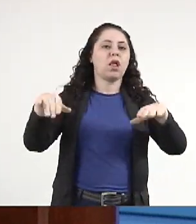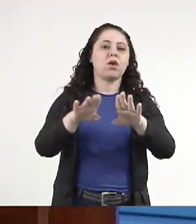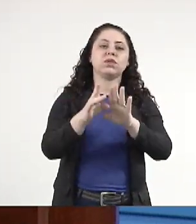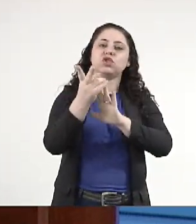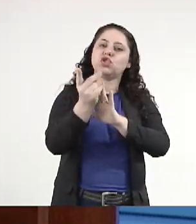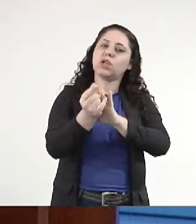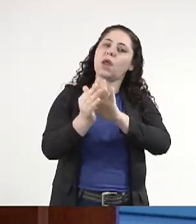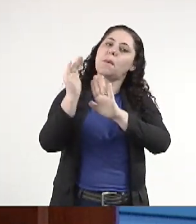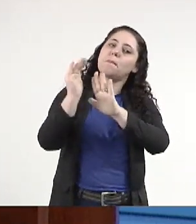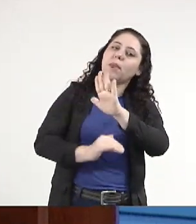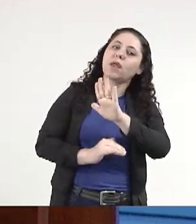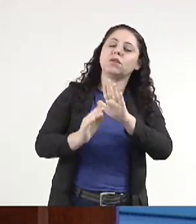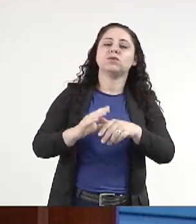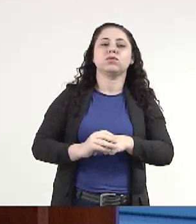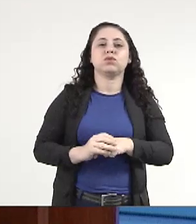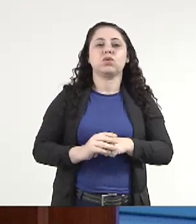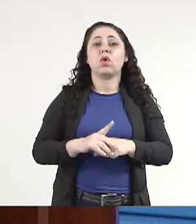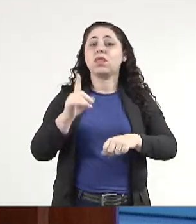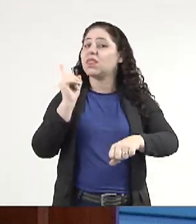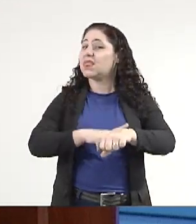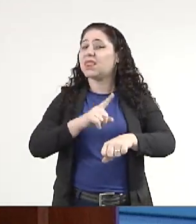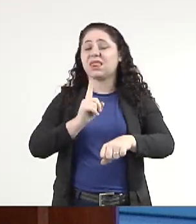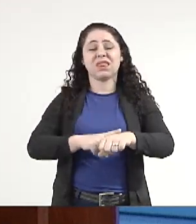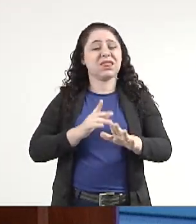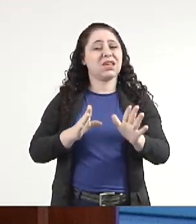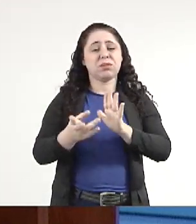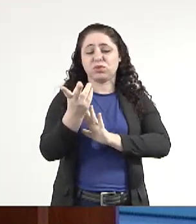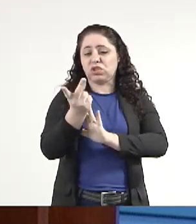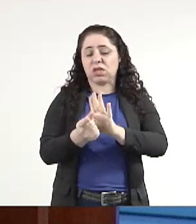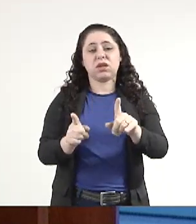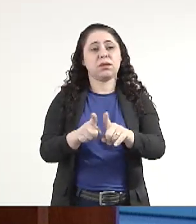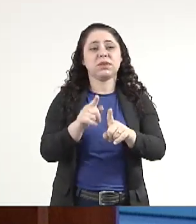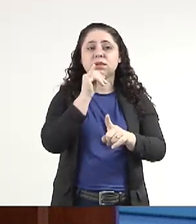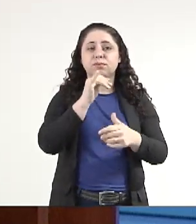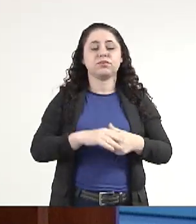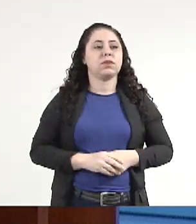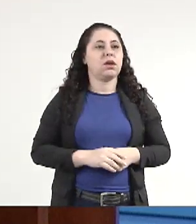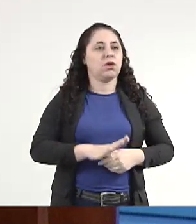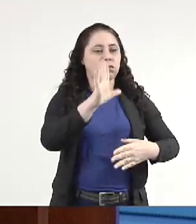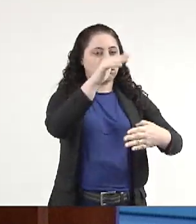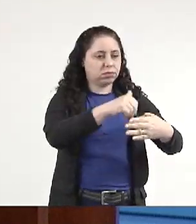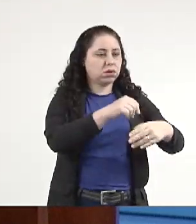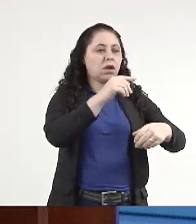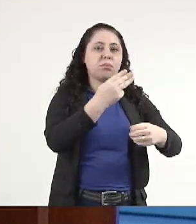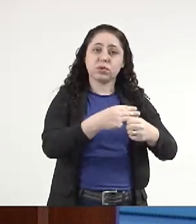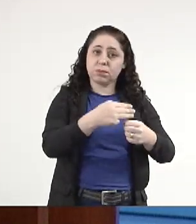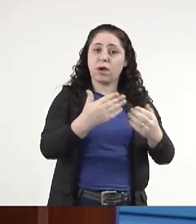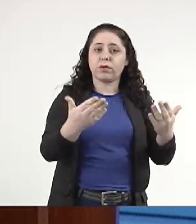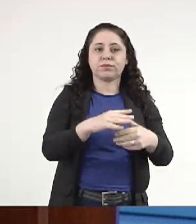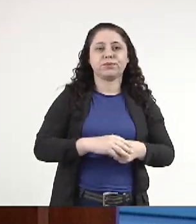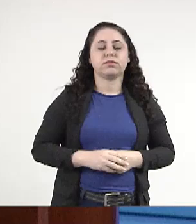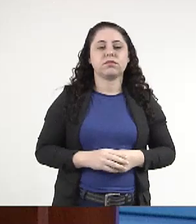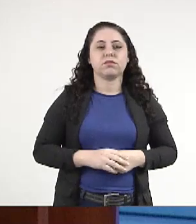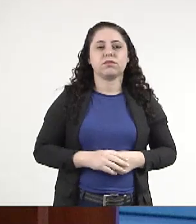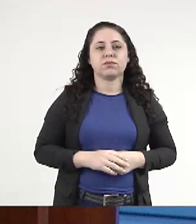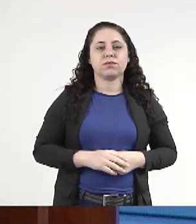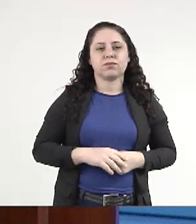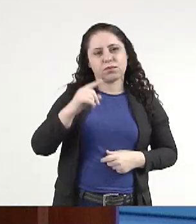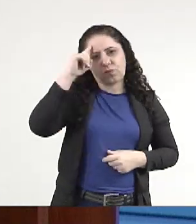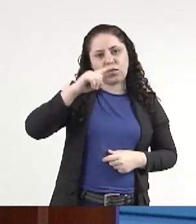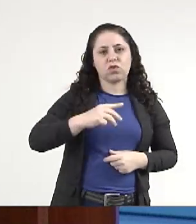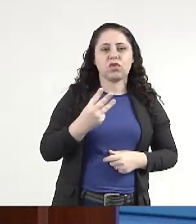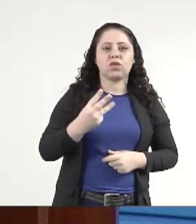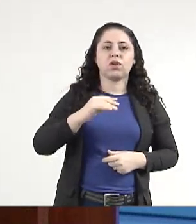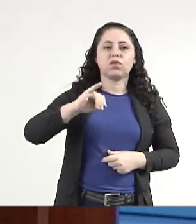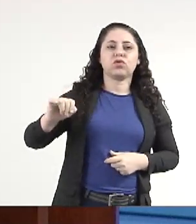de despesa, é otimização dos custos. Você tem um processo eleitoral municipal agora, chega dia 3